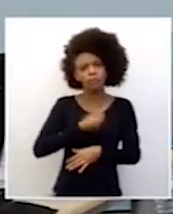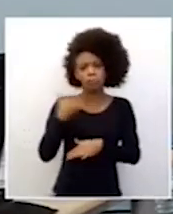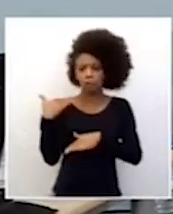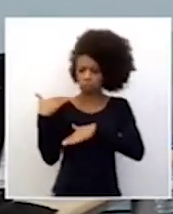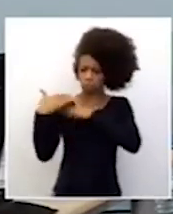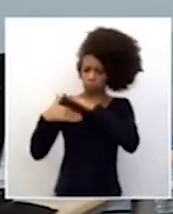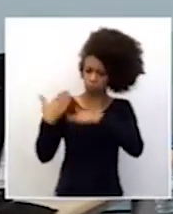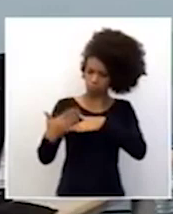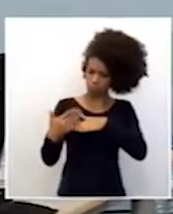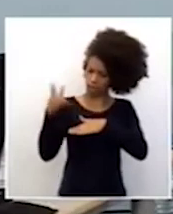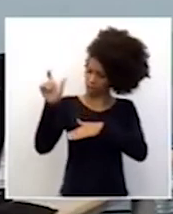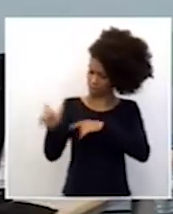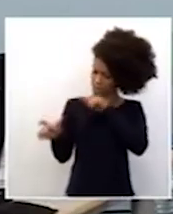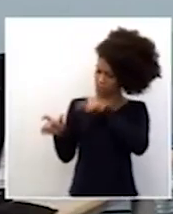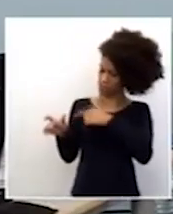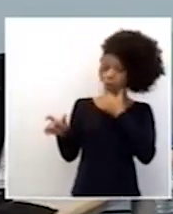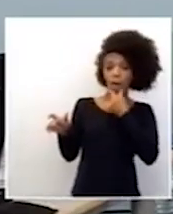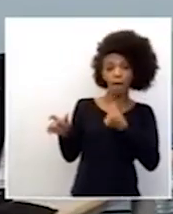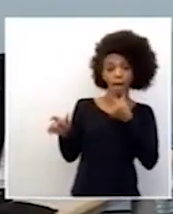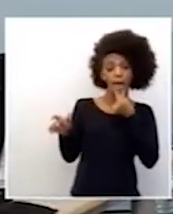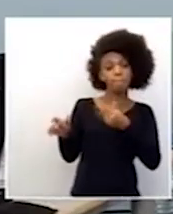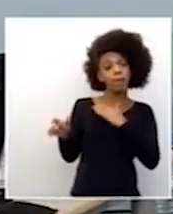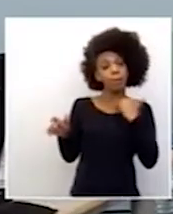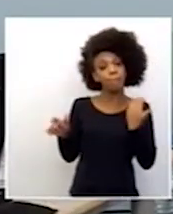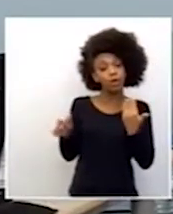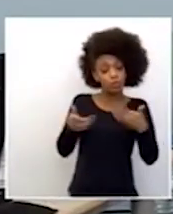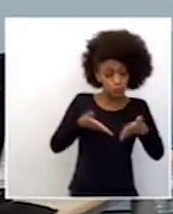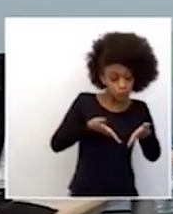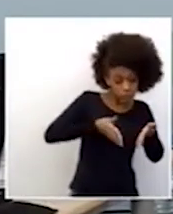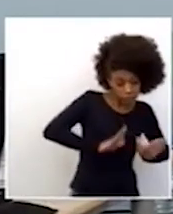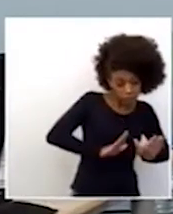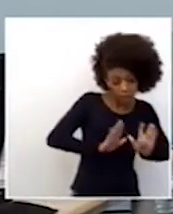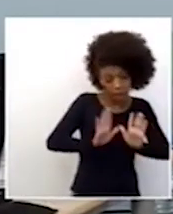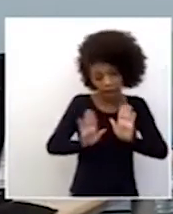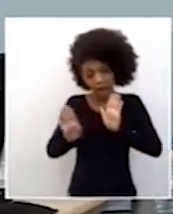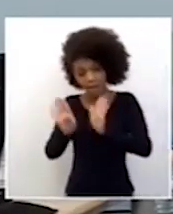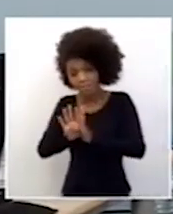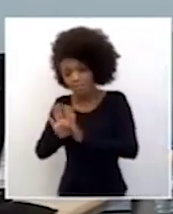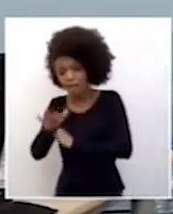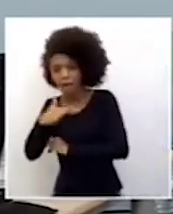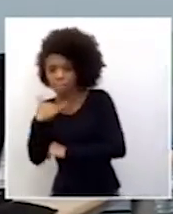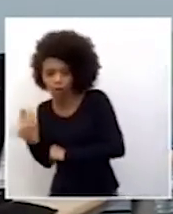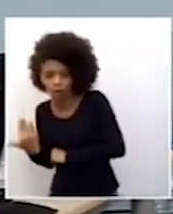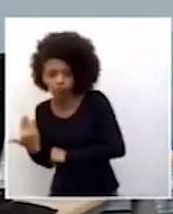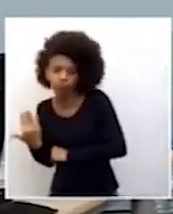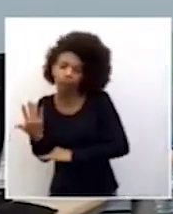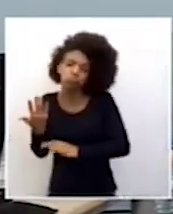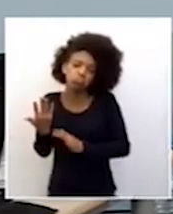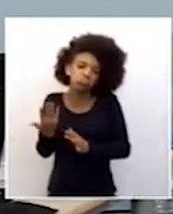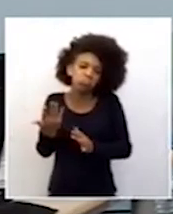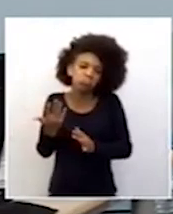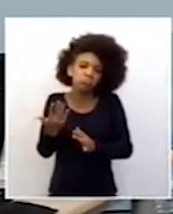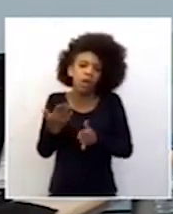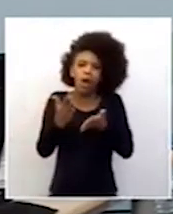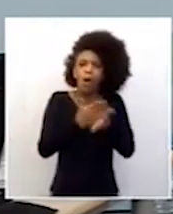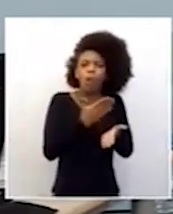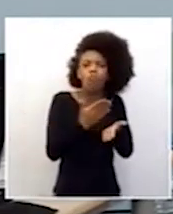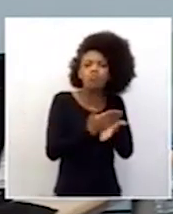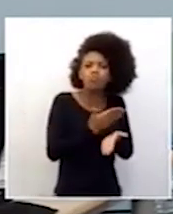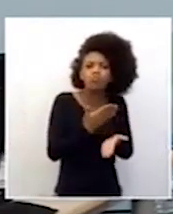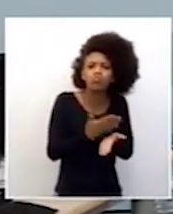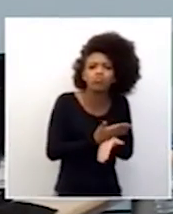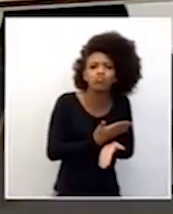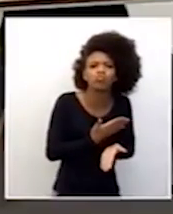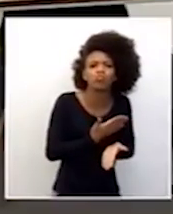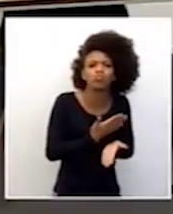cara morto contando sua vida do nascimento até a morte, ou da morte para o nascimento, voltando para a morte. O que livro você aposta? Espetacular,